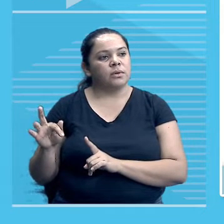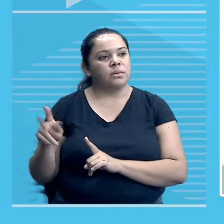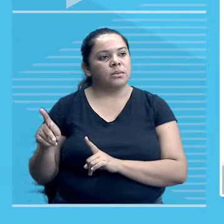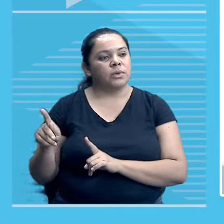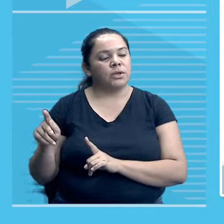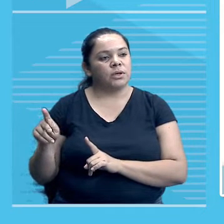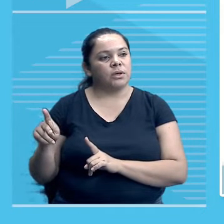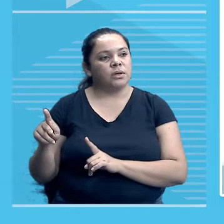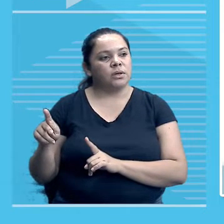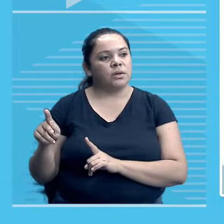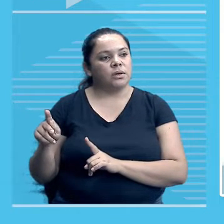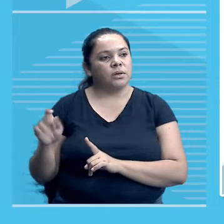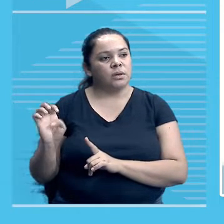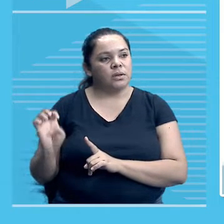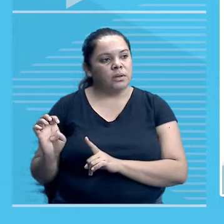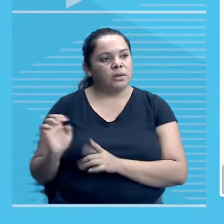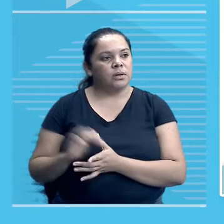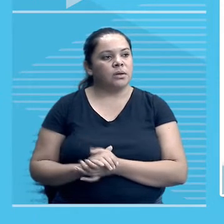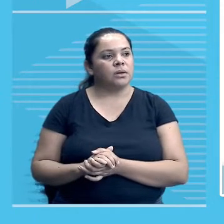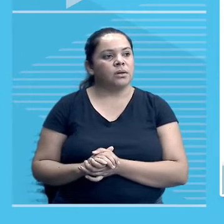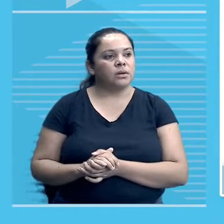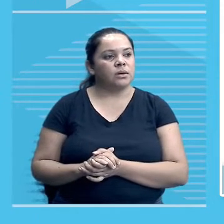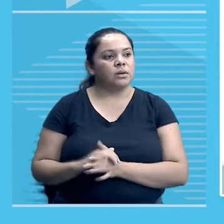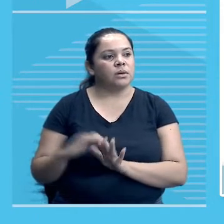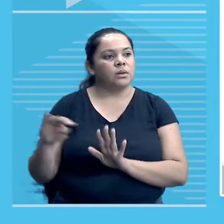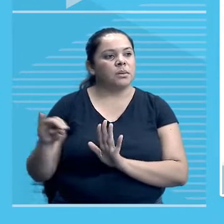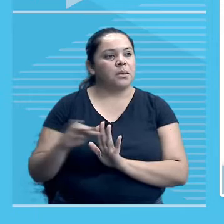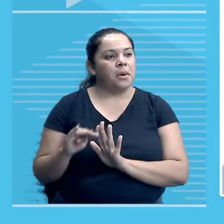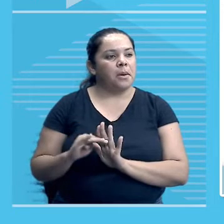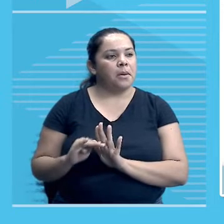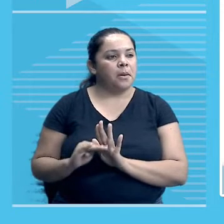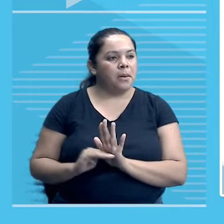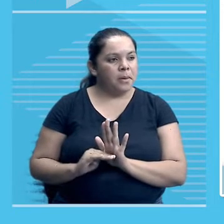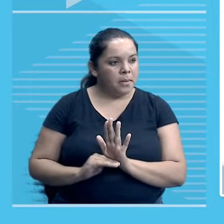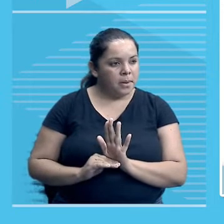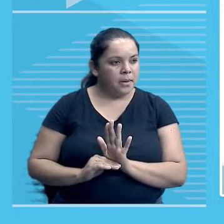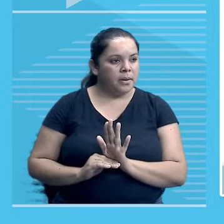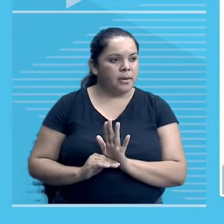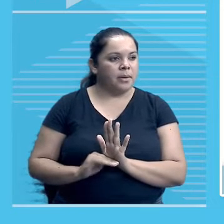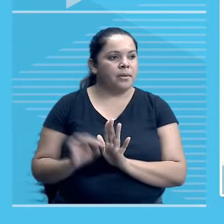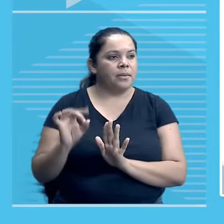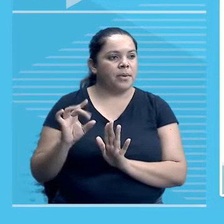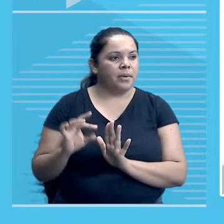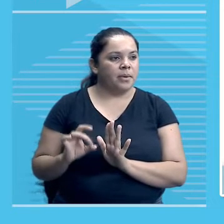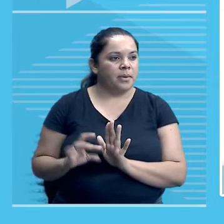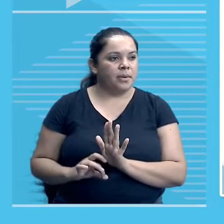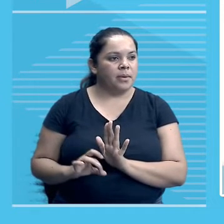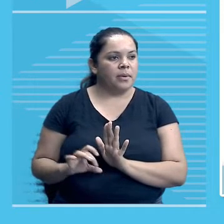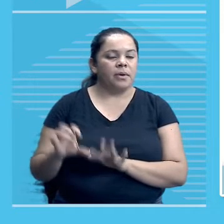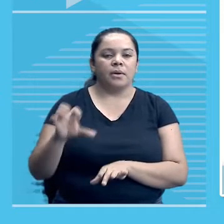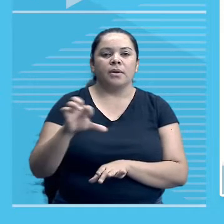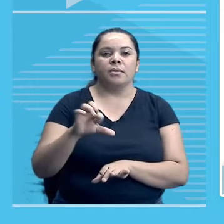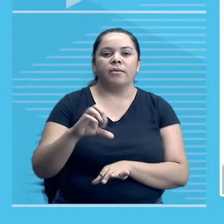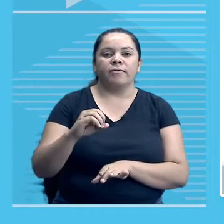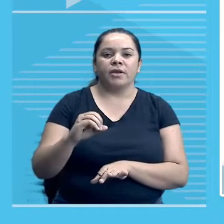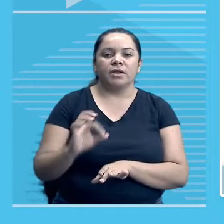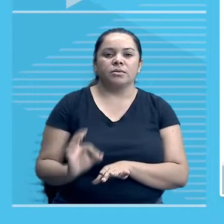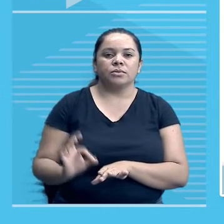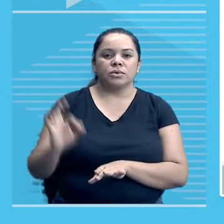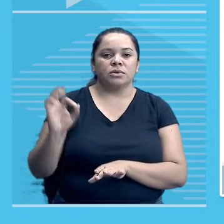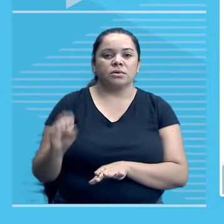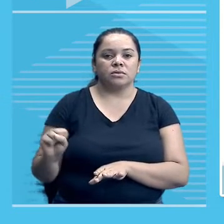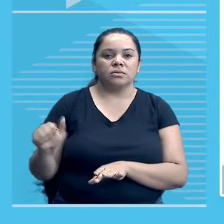salgado. Olha, vocês sabiam que mais de 90% dos sais são venenosos, a maioria são venenosos e